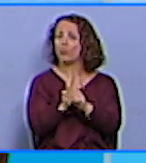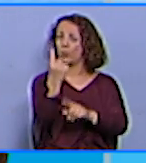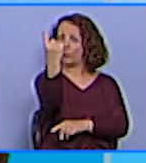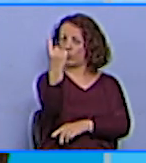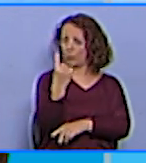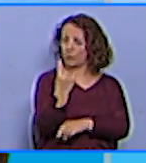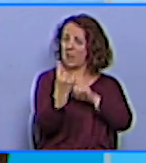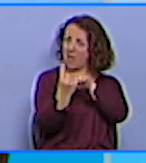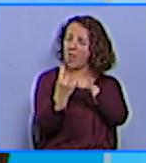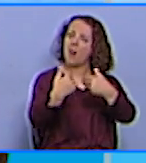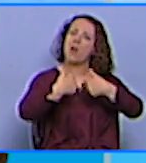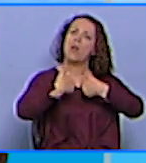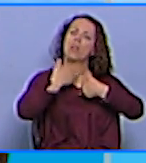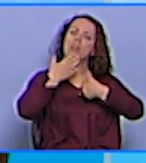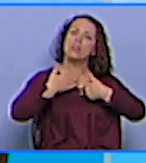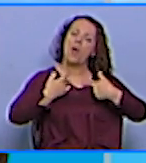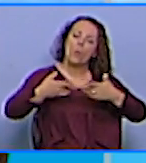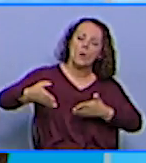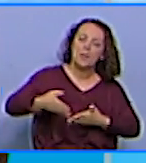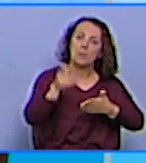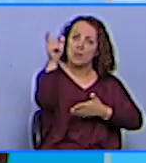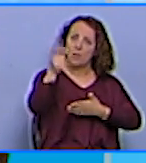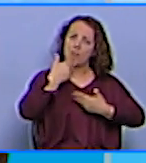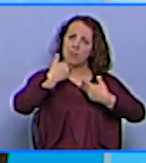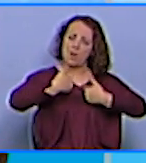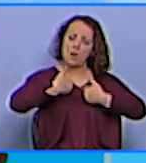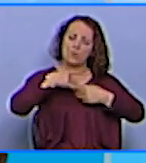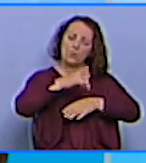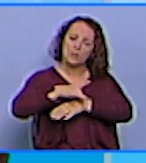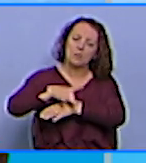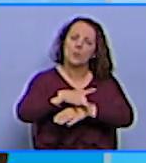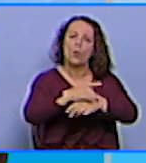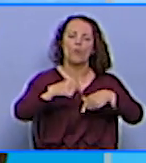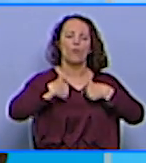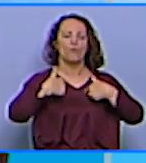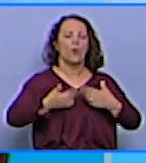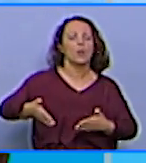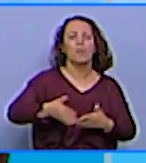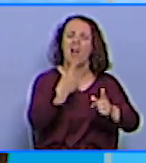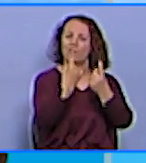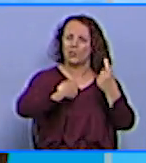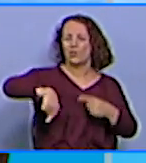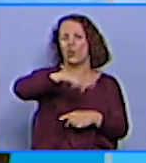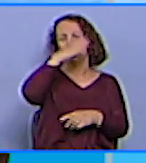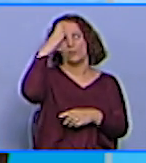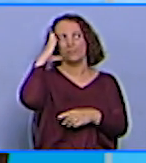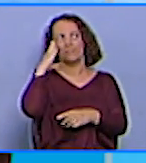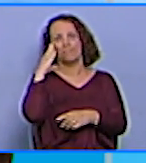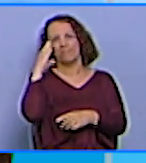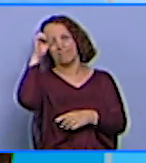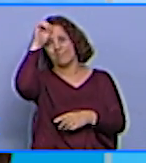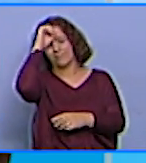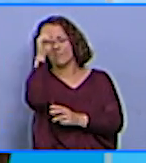facto, o caminho, e é Ele que nos conduz, não somos nós que nos conduzimos. Às vezes esquecemos um pouco, especialmente nós que temos